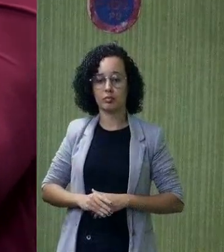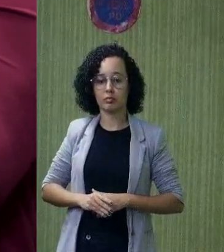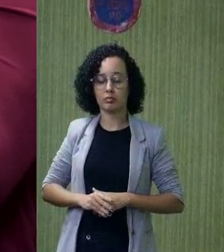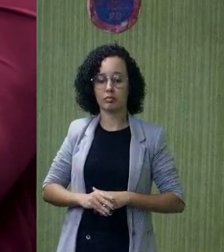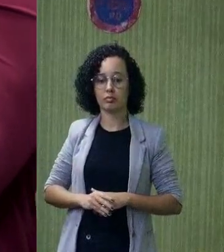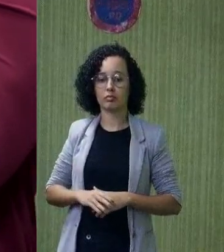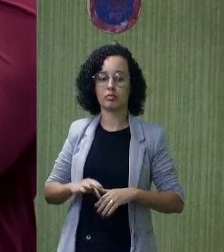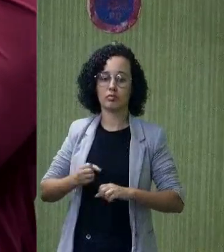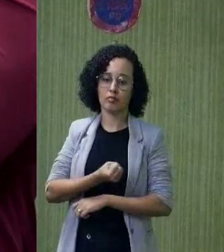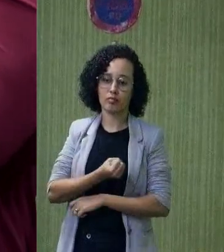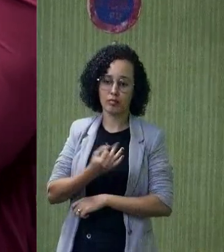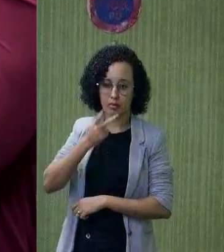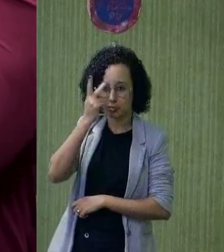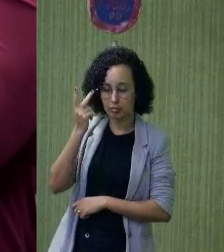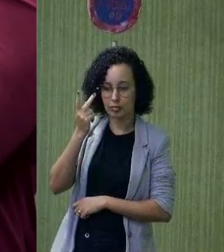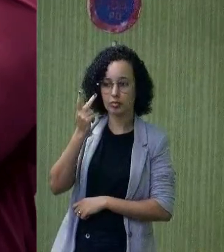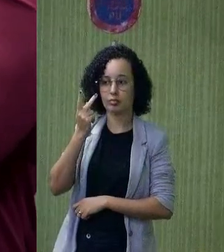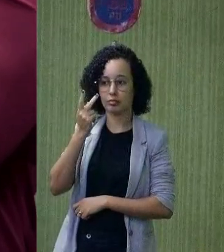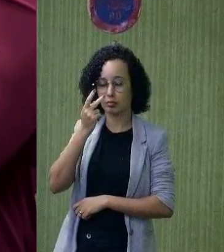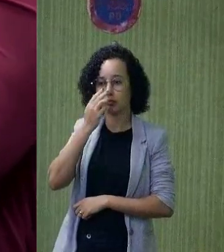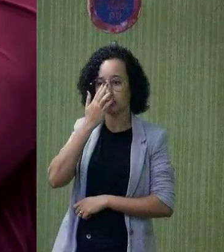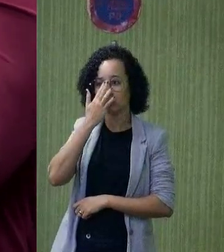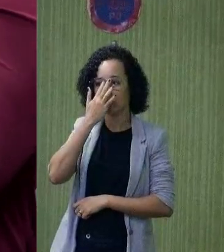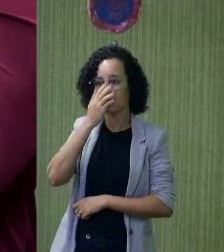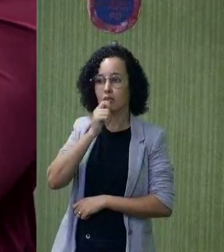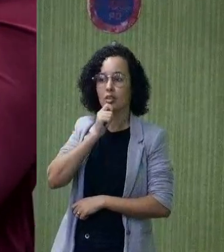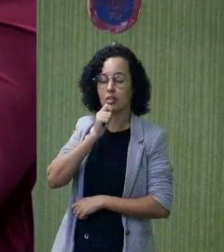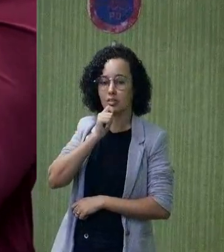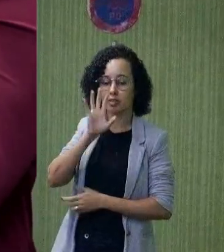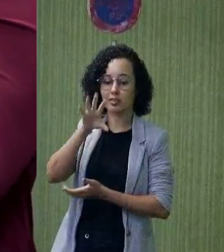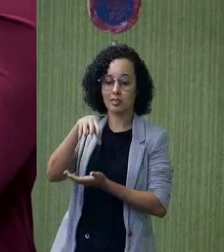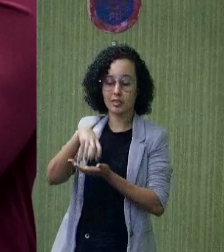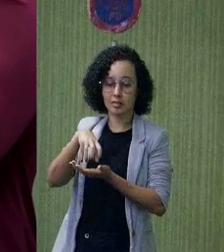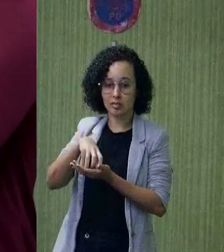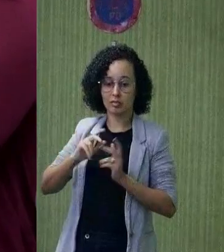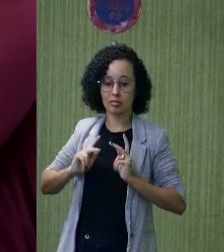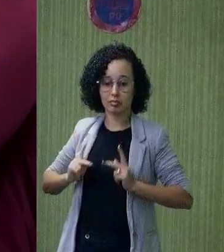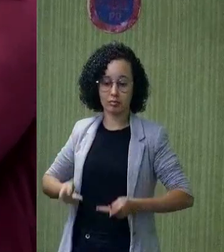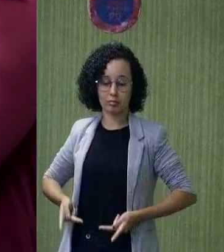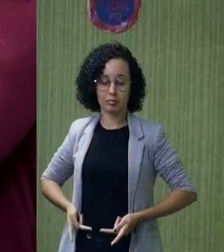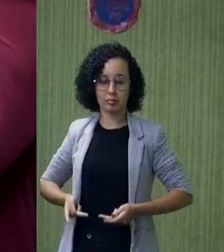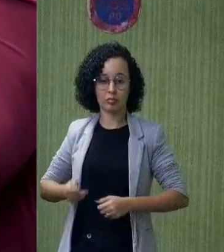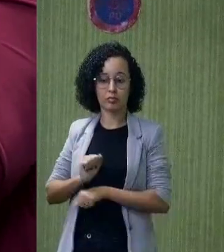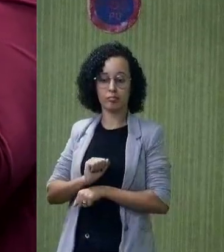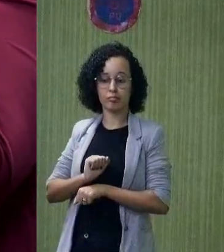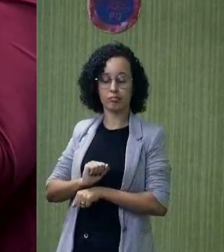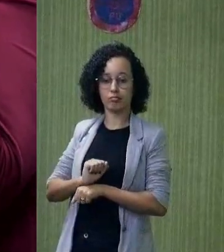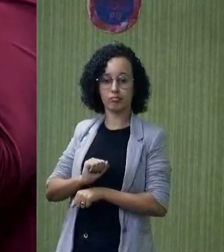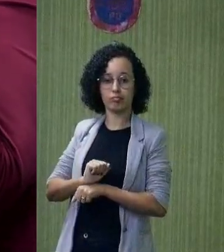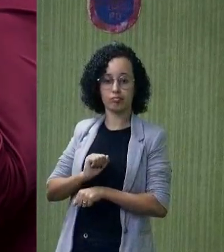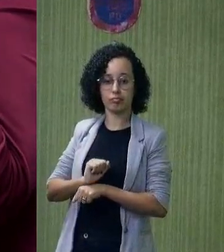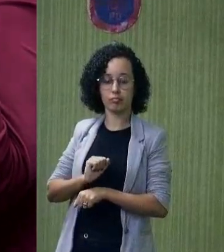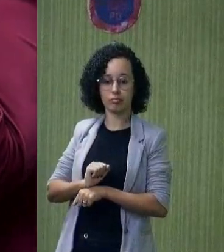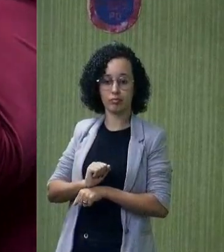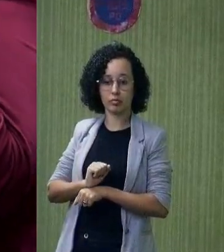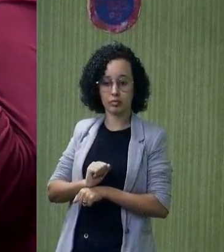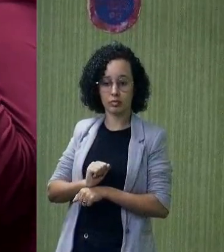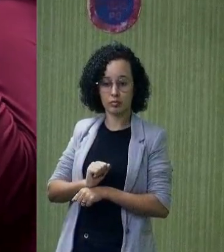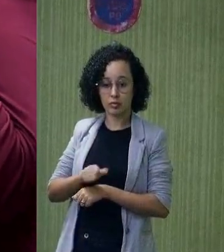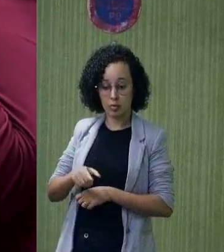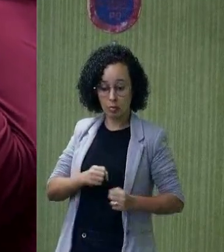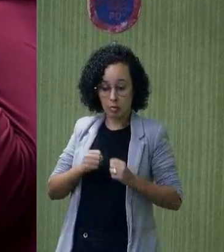muitas pessoas estamos falando de pessoas que ainda estão nesses centros humanitários esperando quando o poder público vai